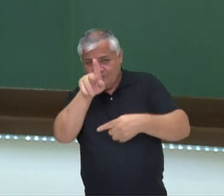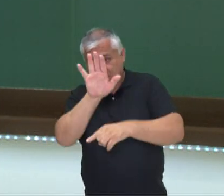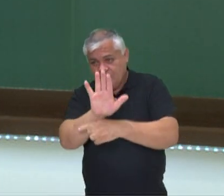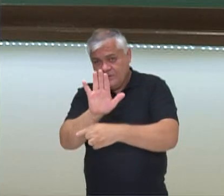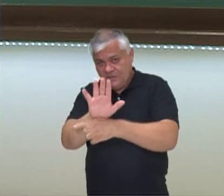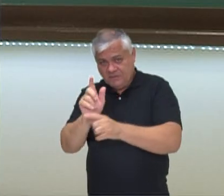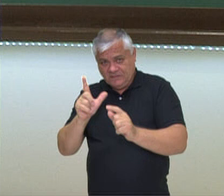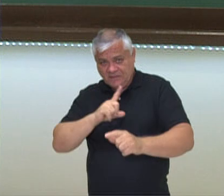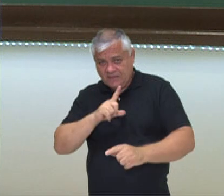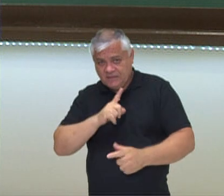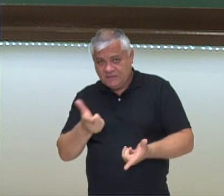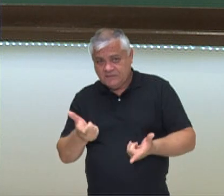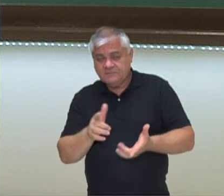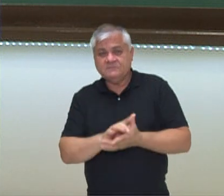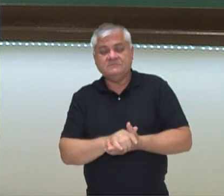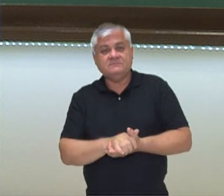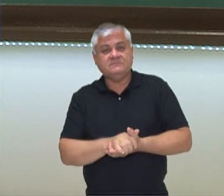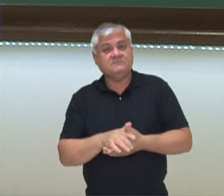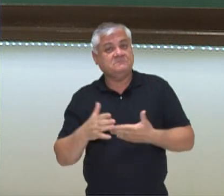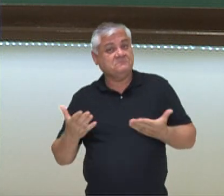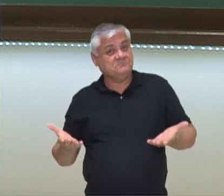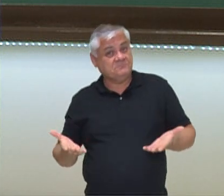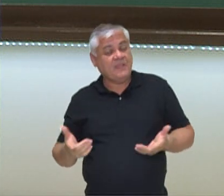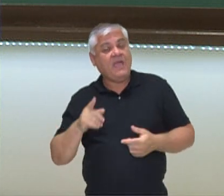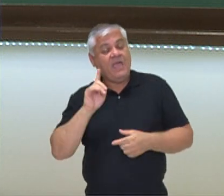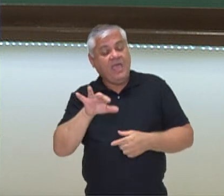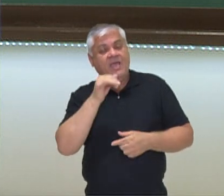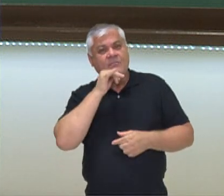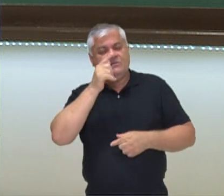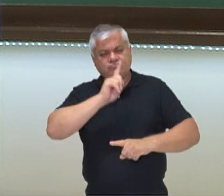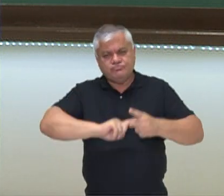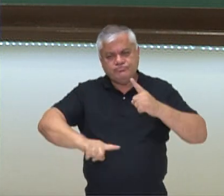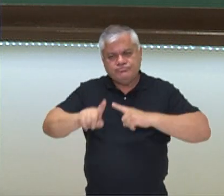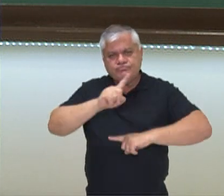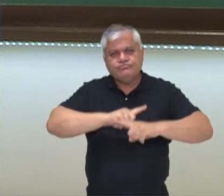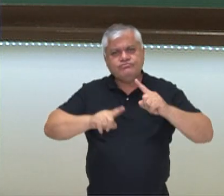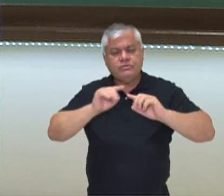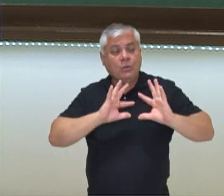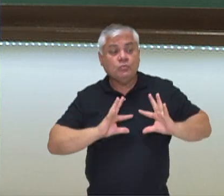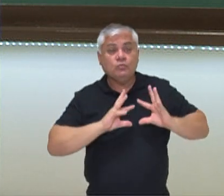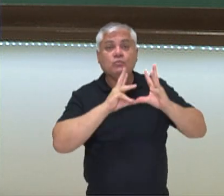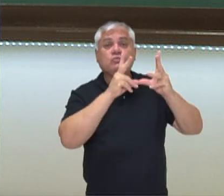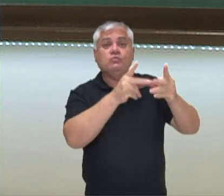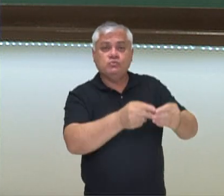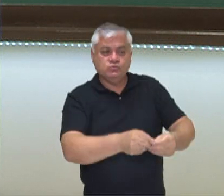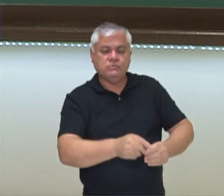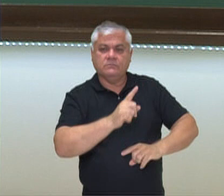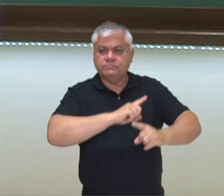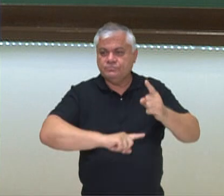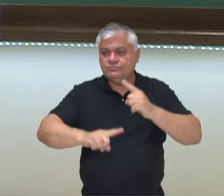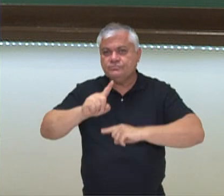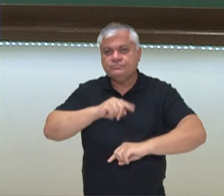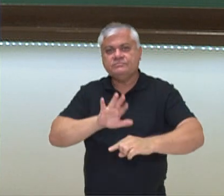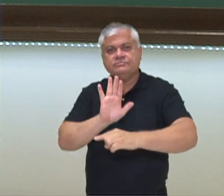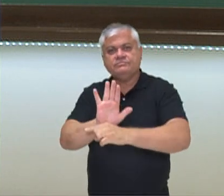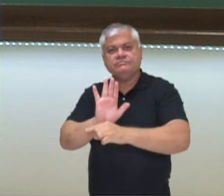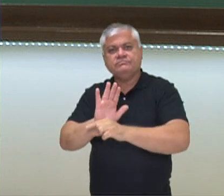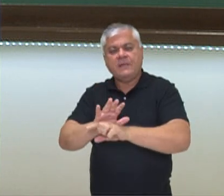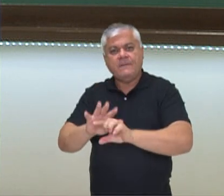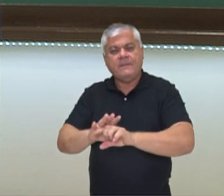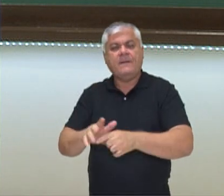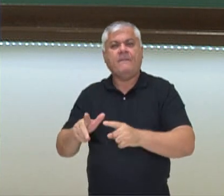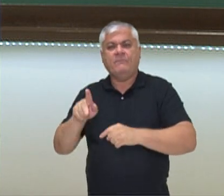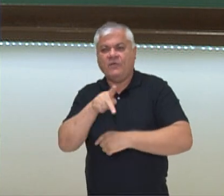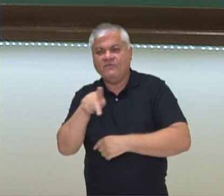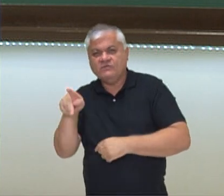também? Bom, a isso nós chamamos de gestão democrática. Todo mundo faz parte do ambiente escolar. E assim como os